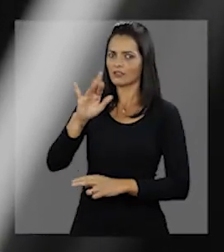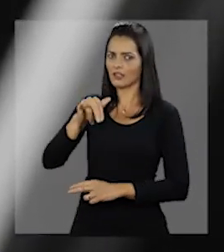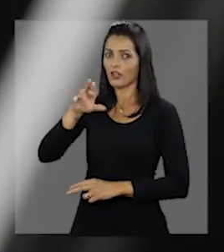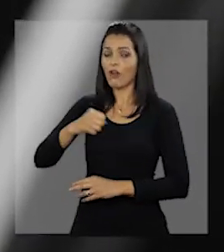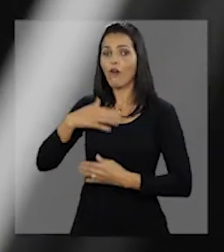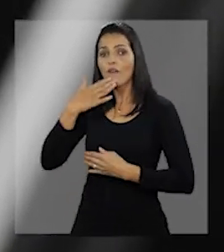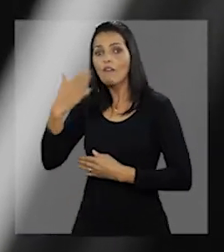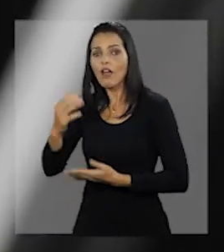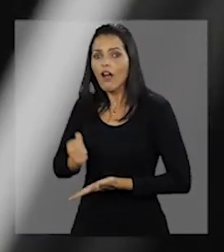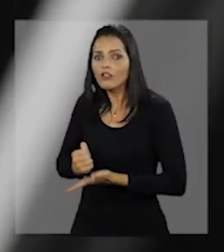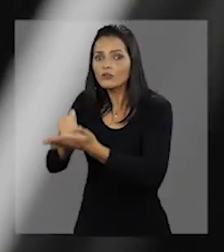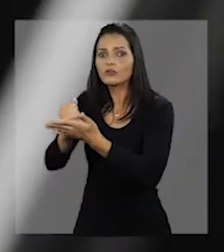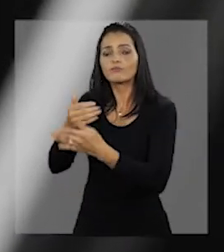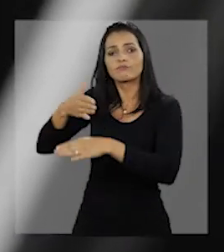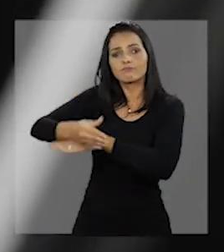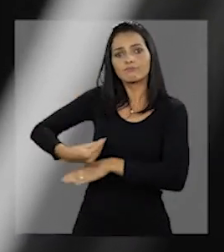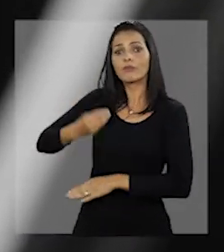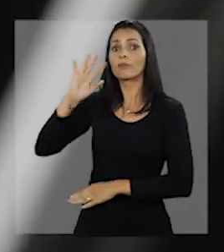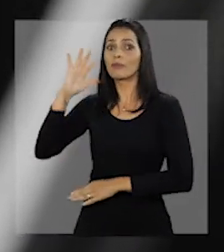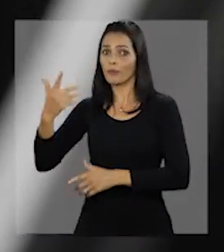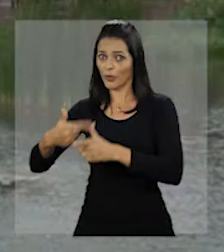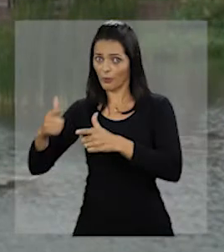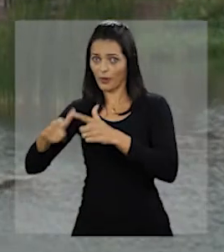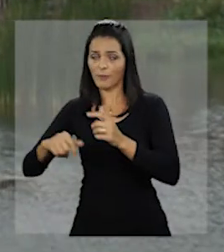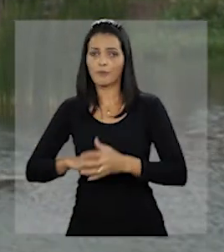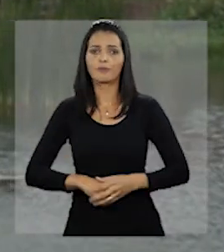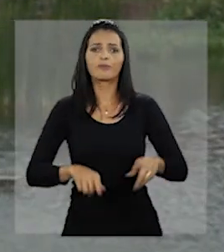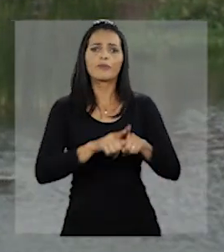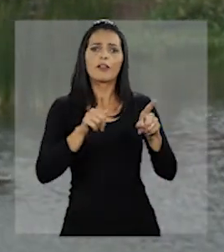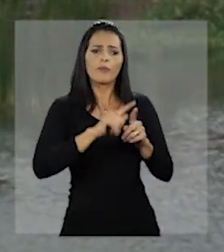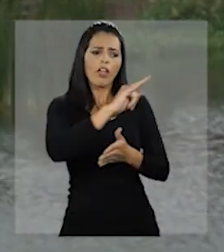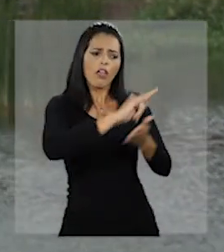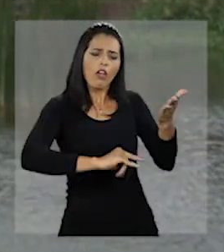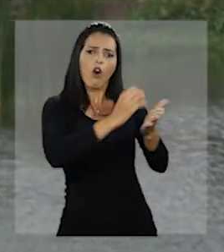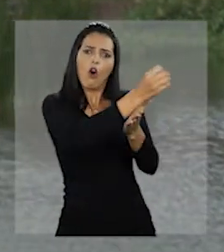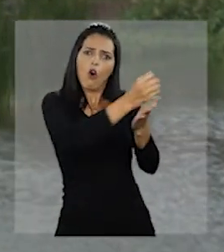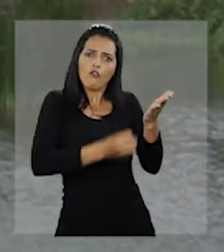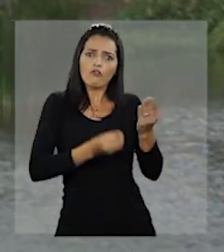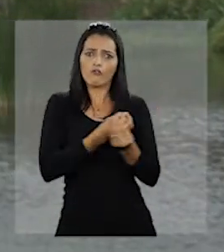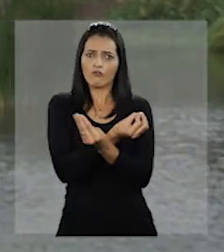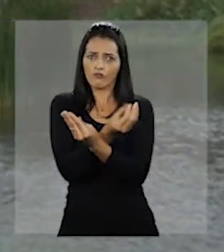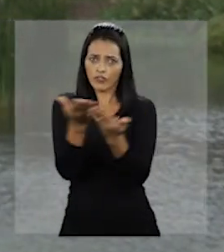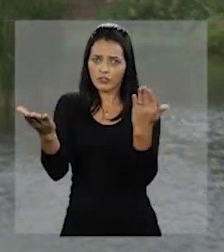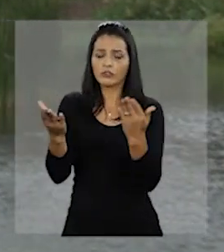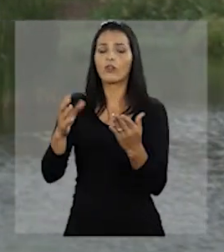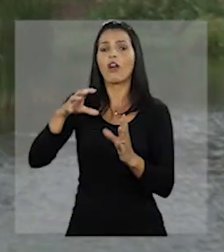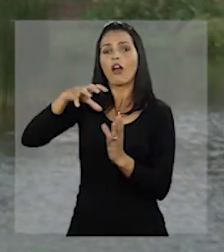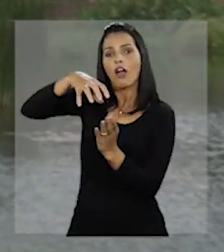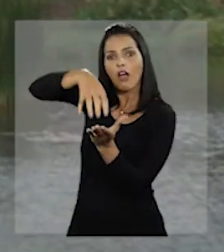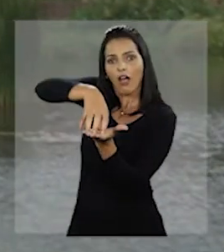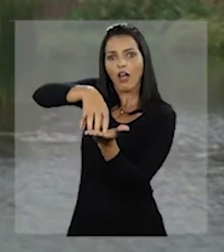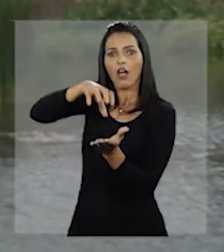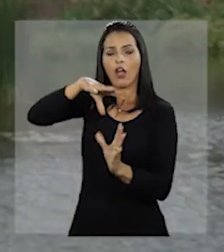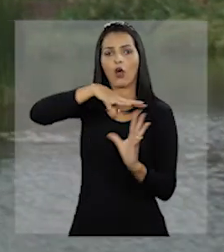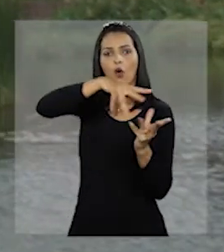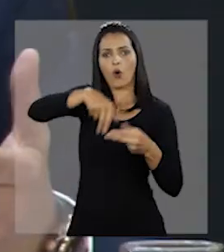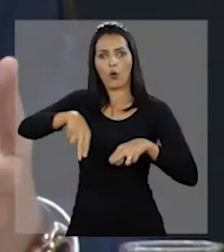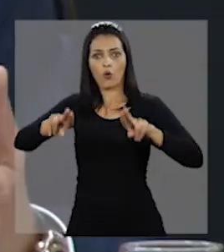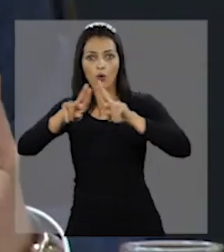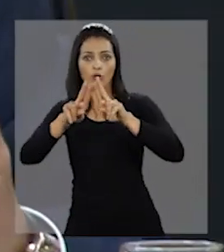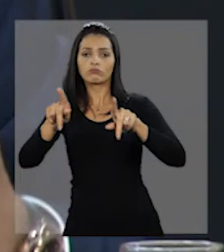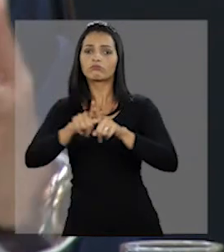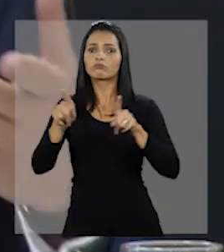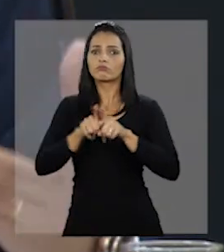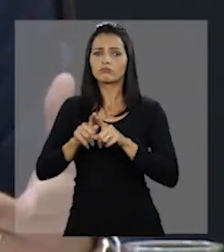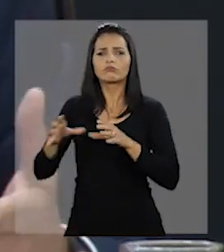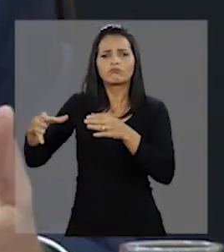suporte e participação de solução do problema. Também foram encaminhados ofícios a organismos internacionais, como a ONU, e